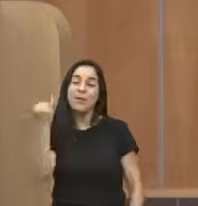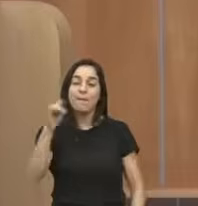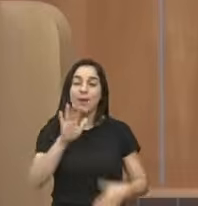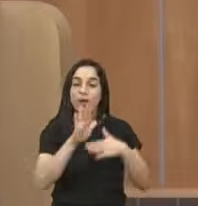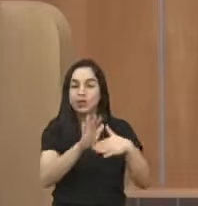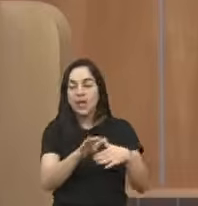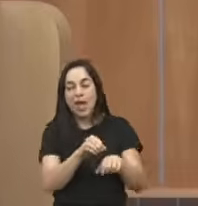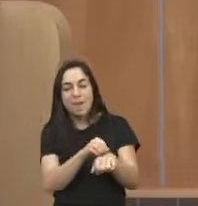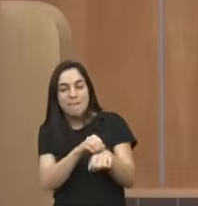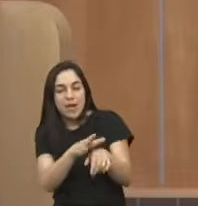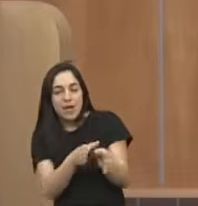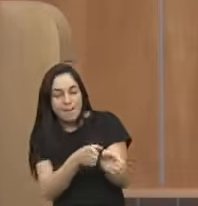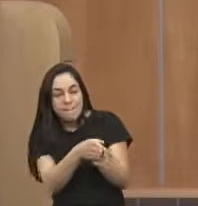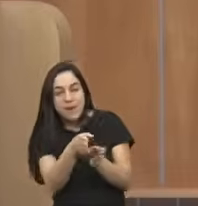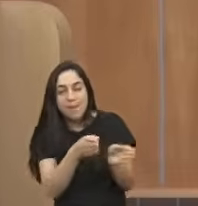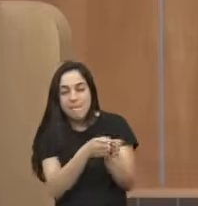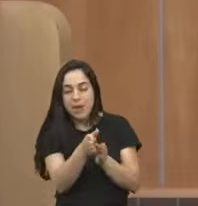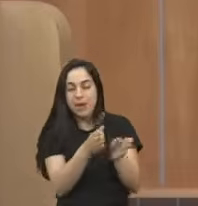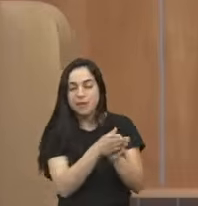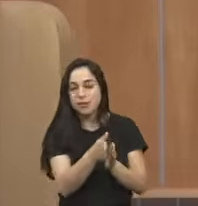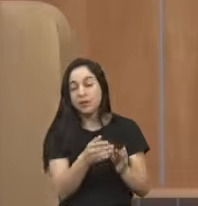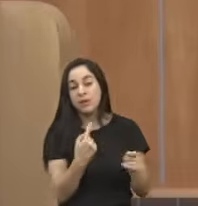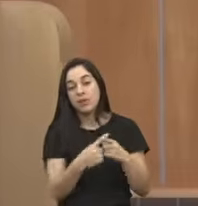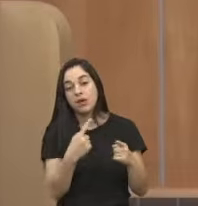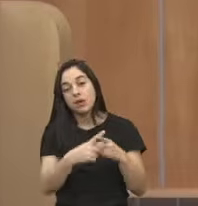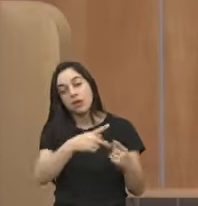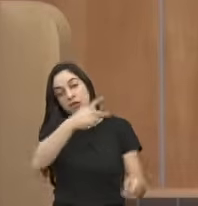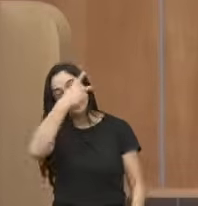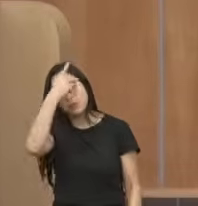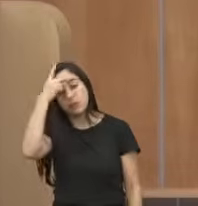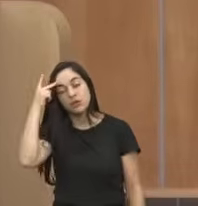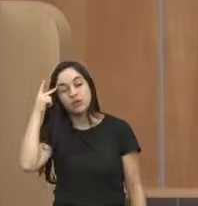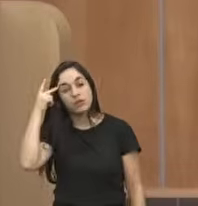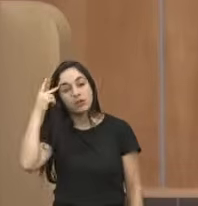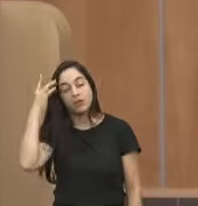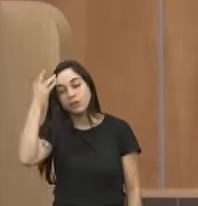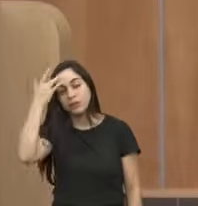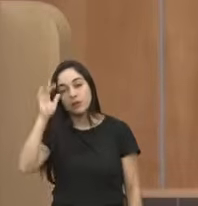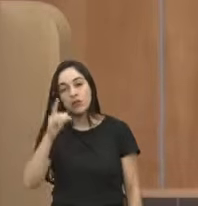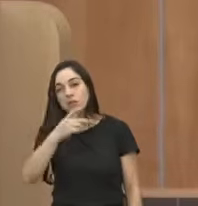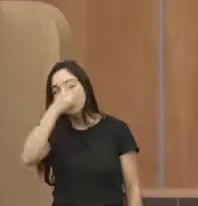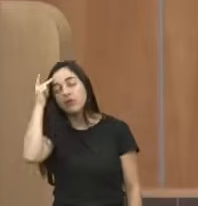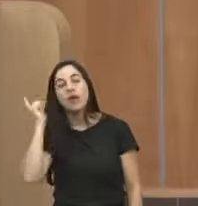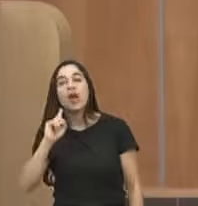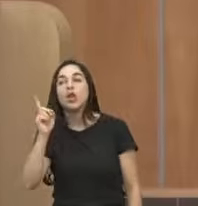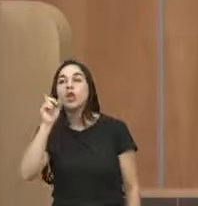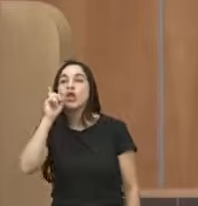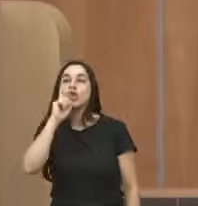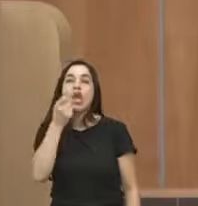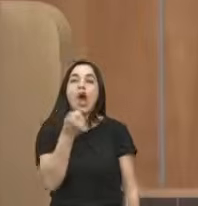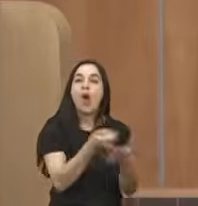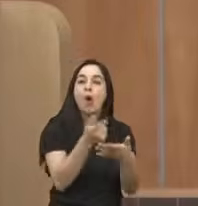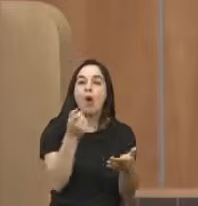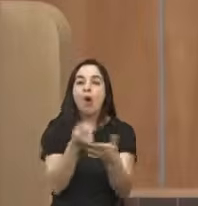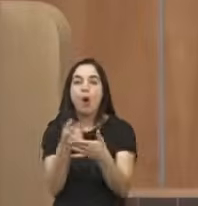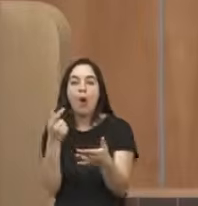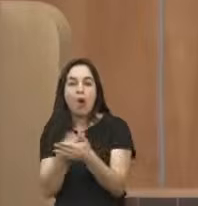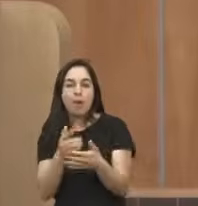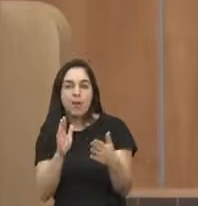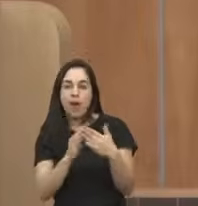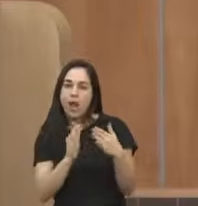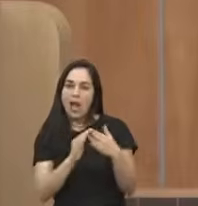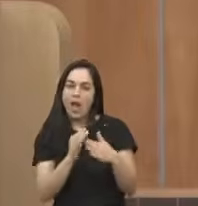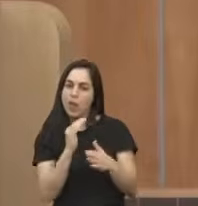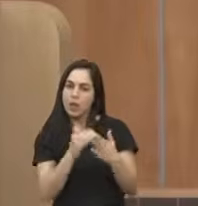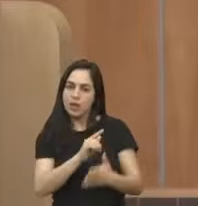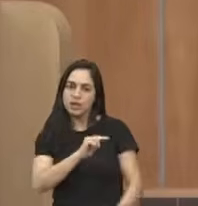uma orientação. Porque as pessoas não vivem isso. Ninguém fica comprando casa todo dia, toda semana.